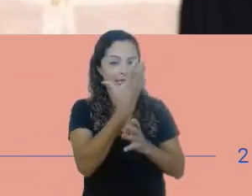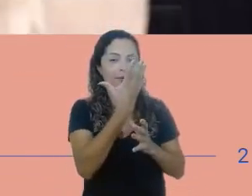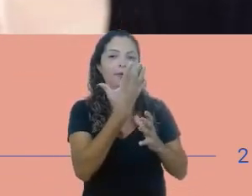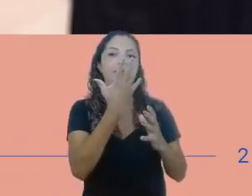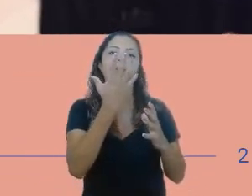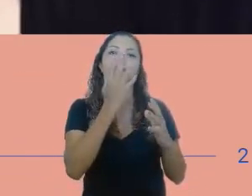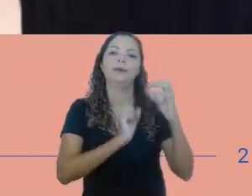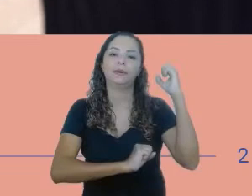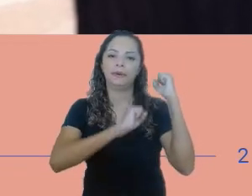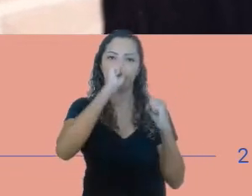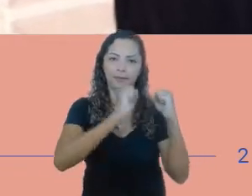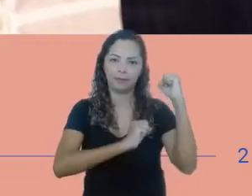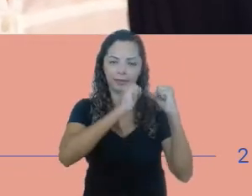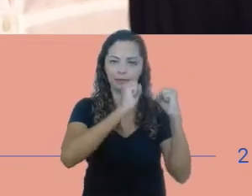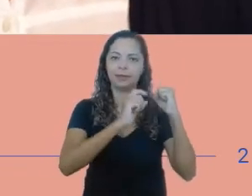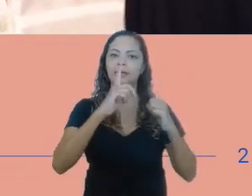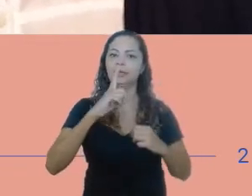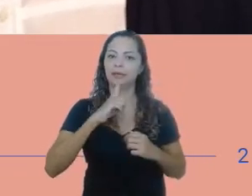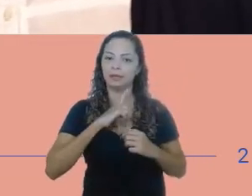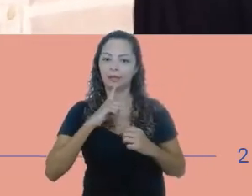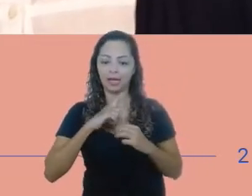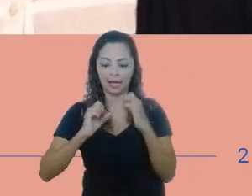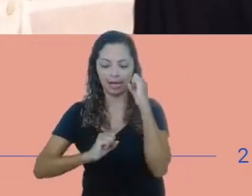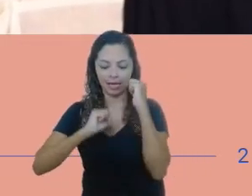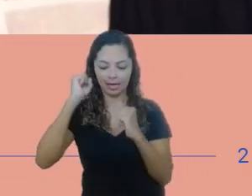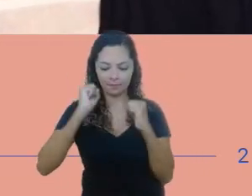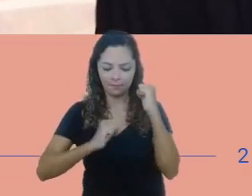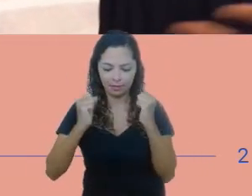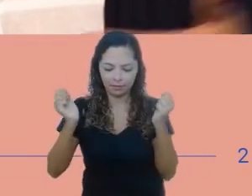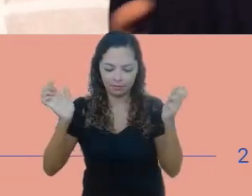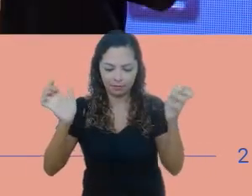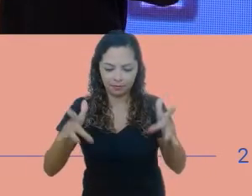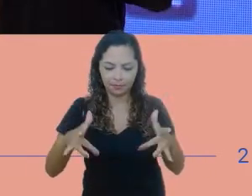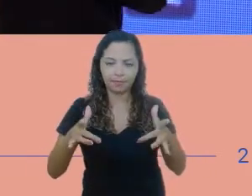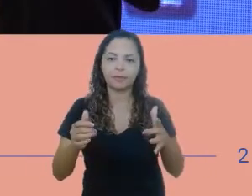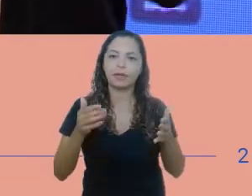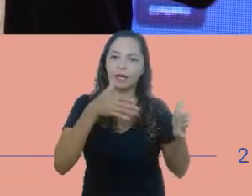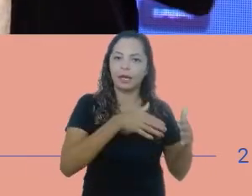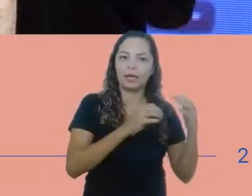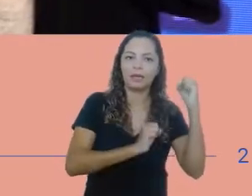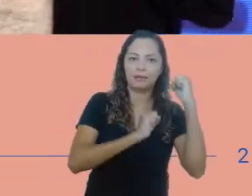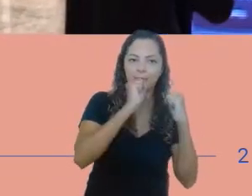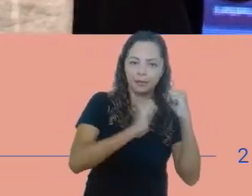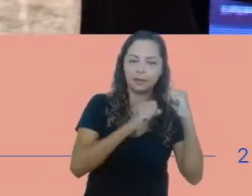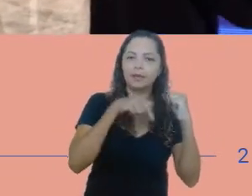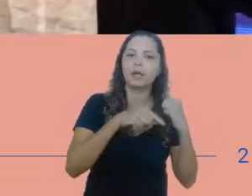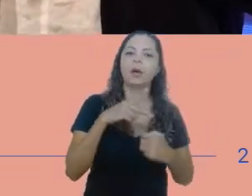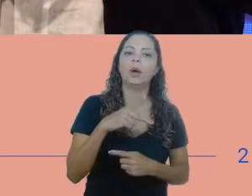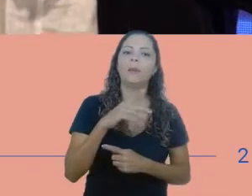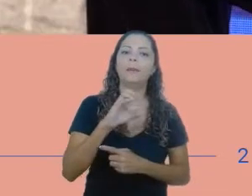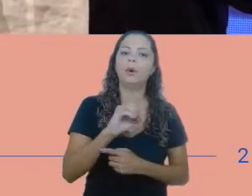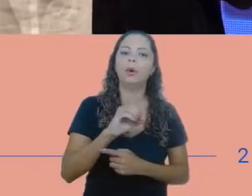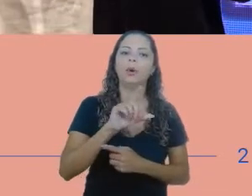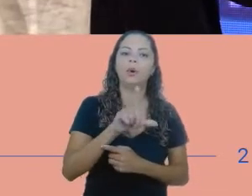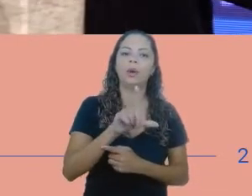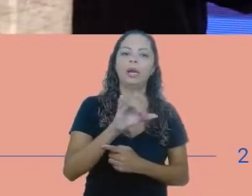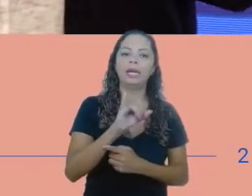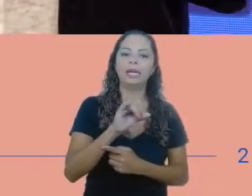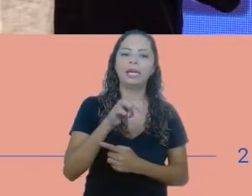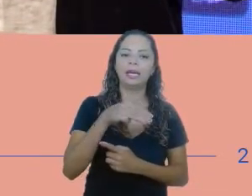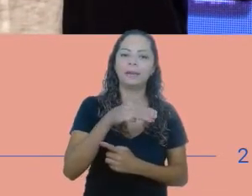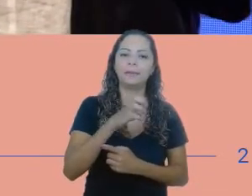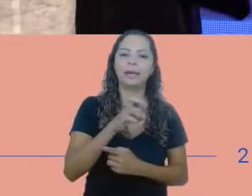resido e uma indústria de polímeros porque é nesse compartilhamento de experiências de expertise